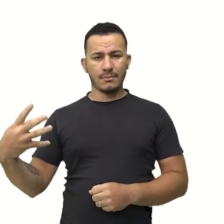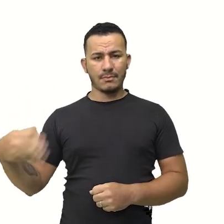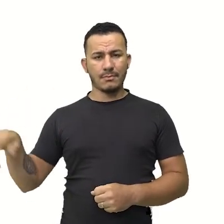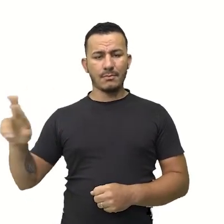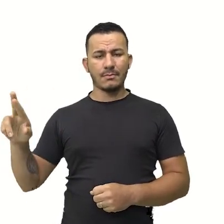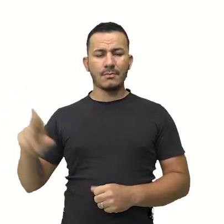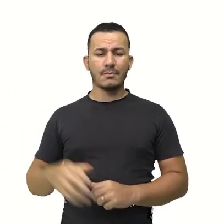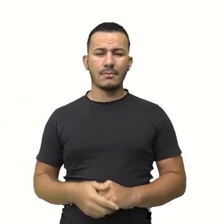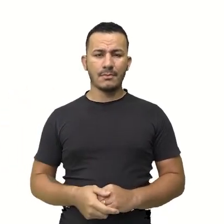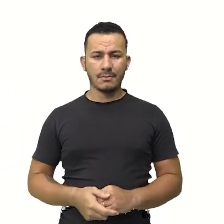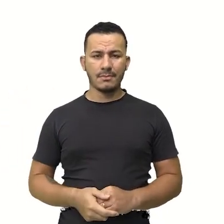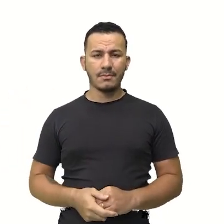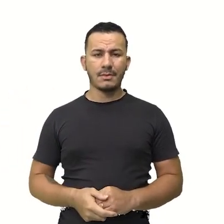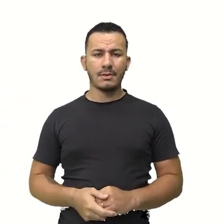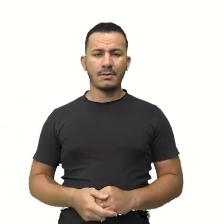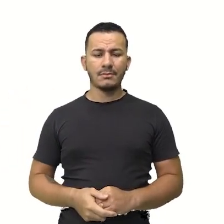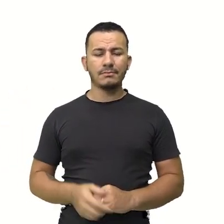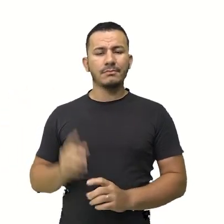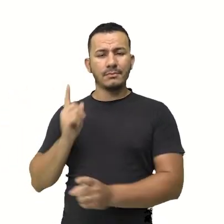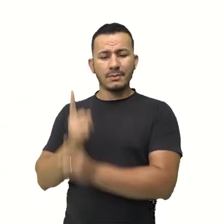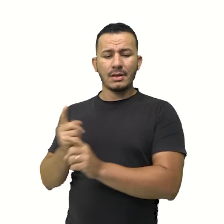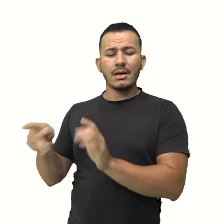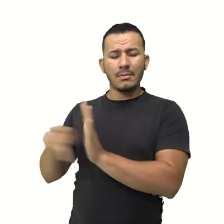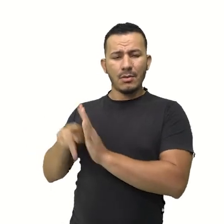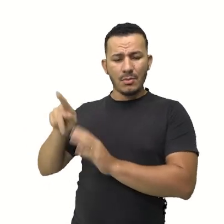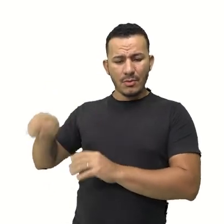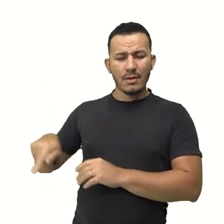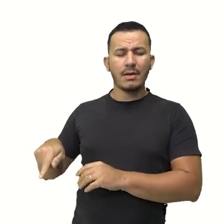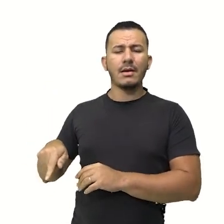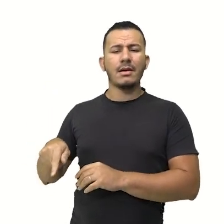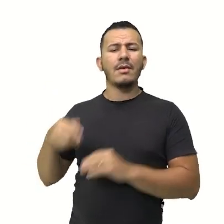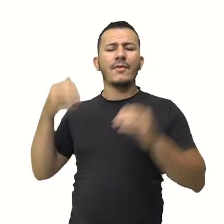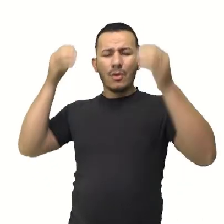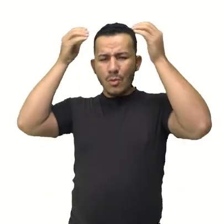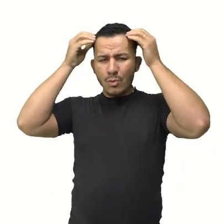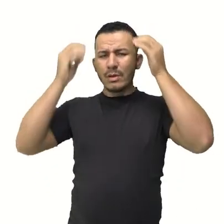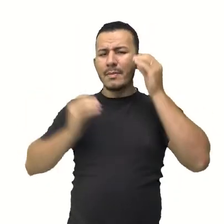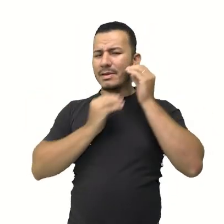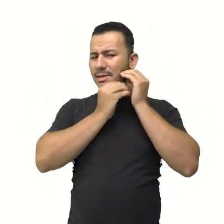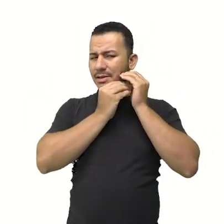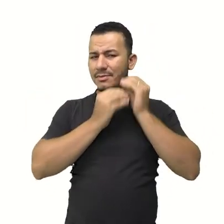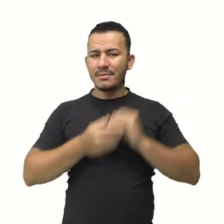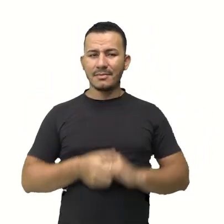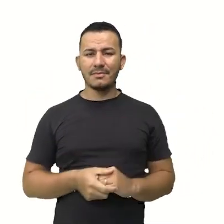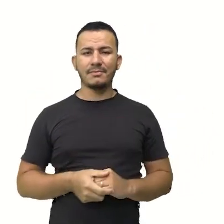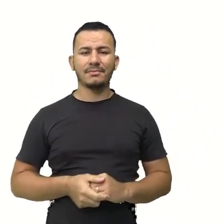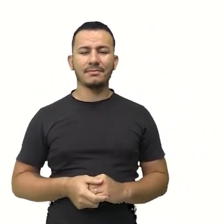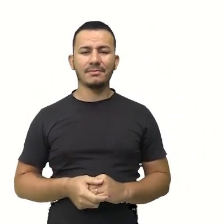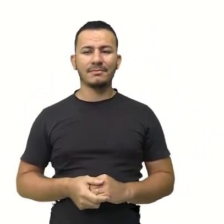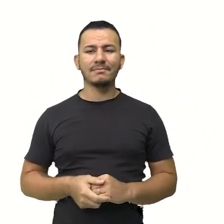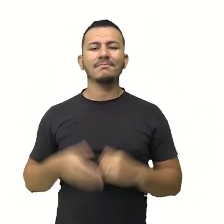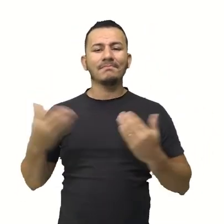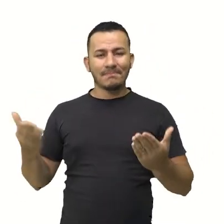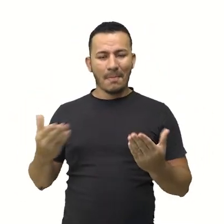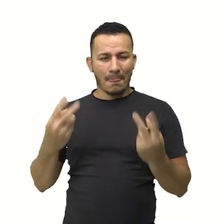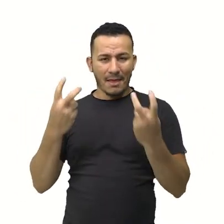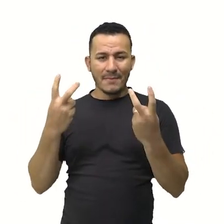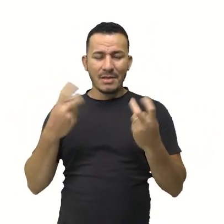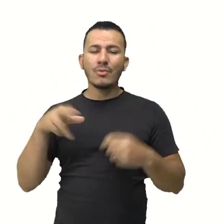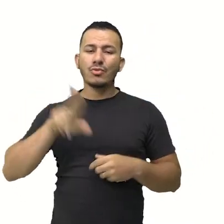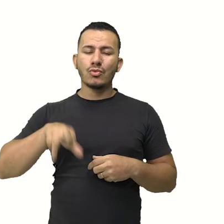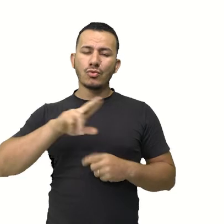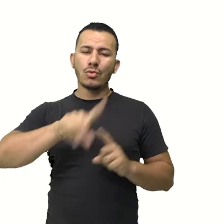154 reais. Pronto, encontramos o valor do capacete, beleza? E é assim, ó, usamos o